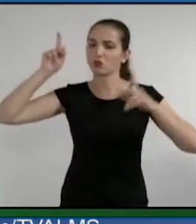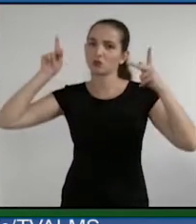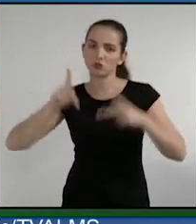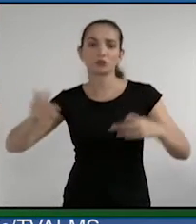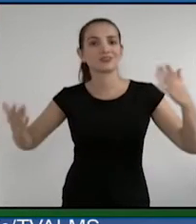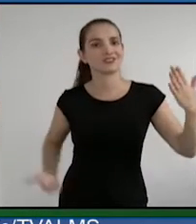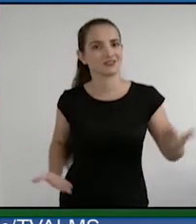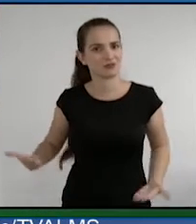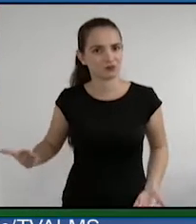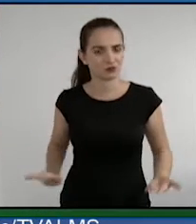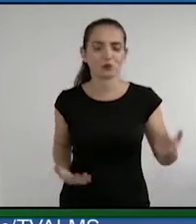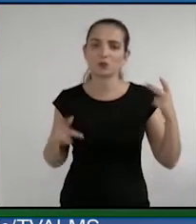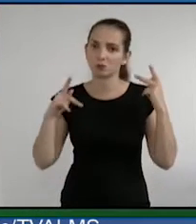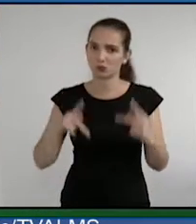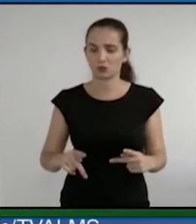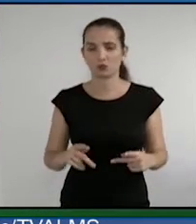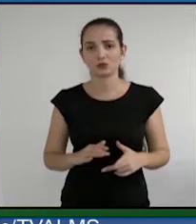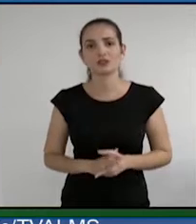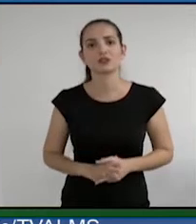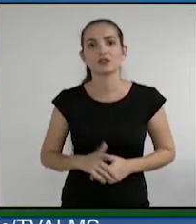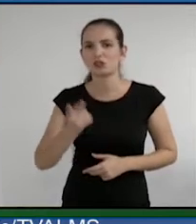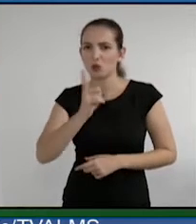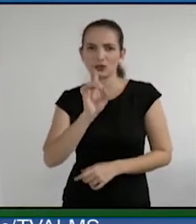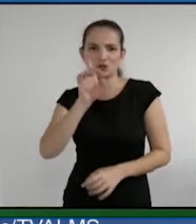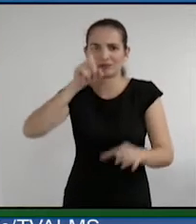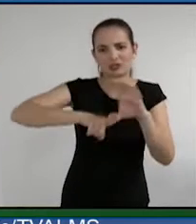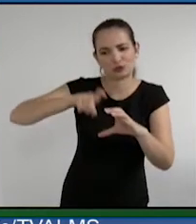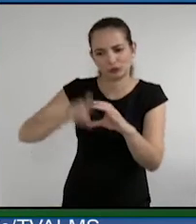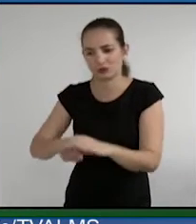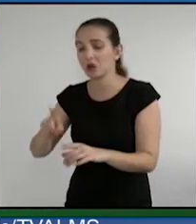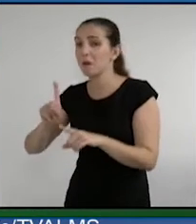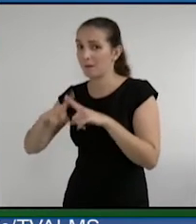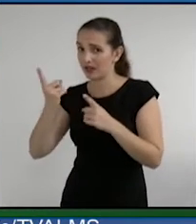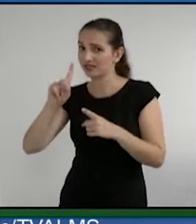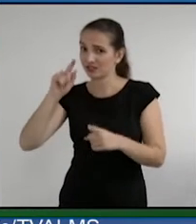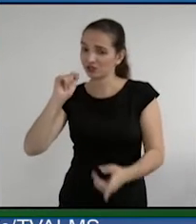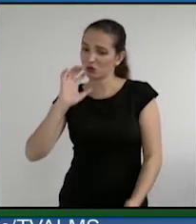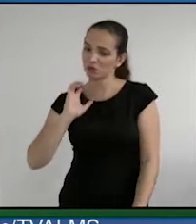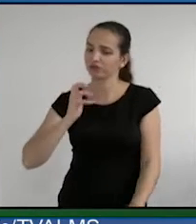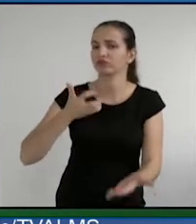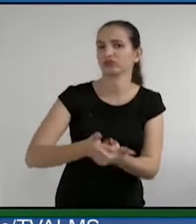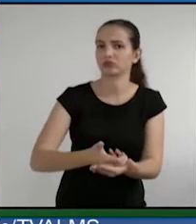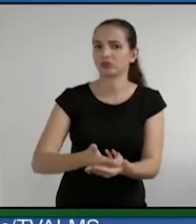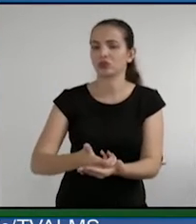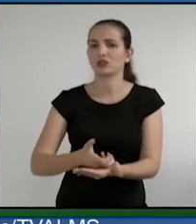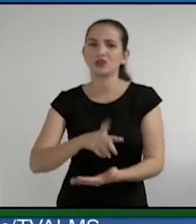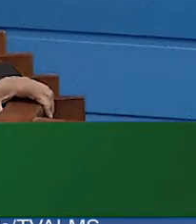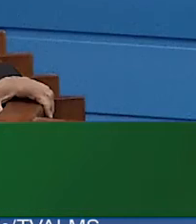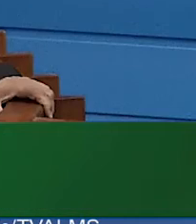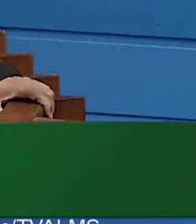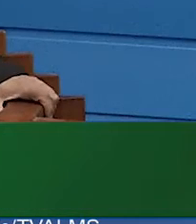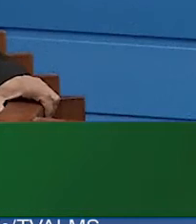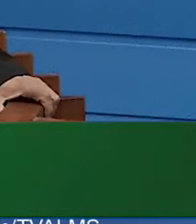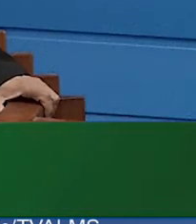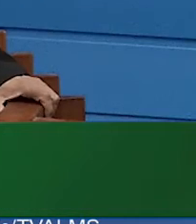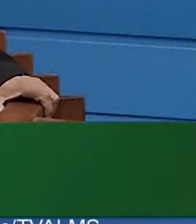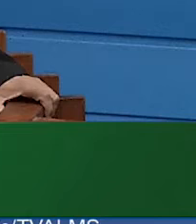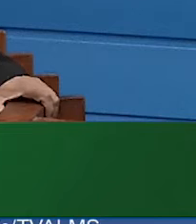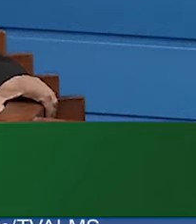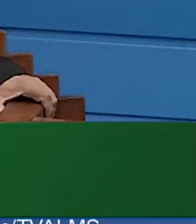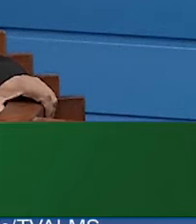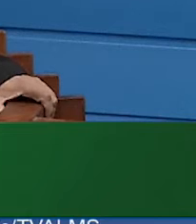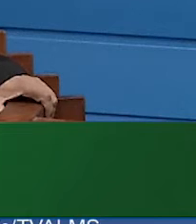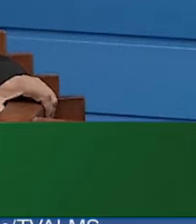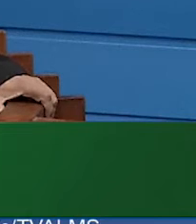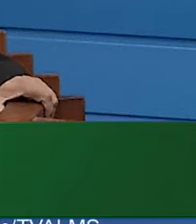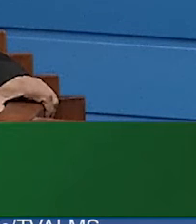servidores, não são despesas, são investimentos. E nós, recentemente, aqui nesta casa, e